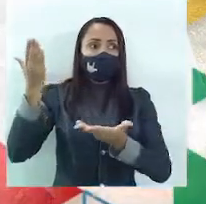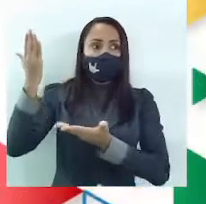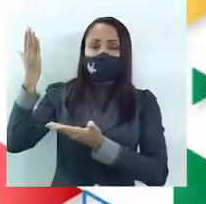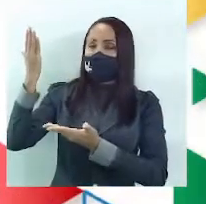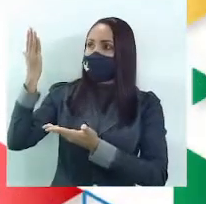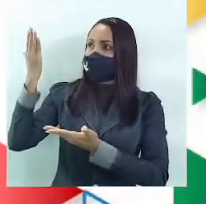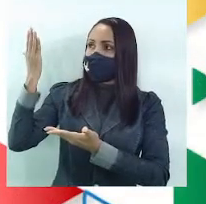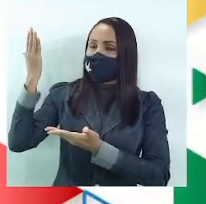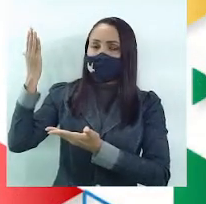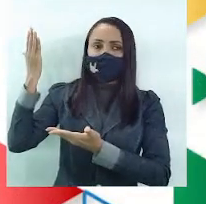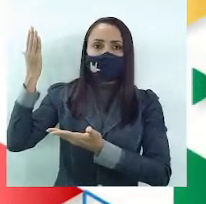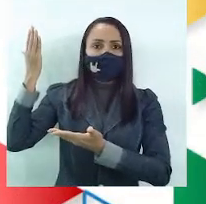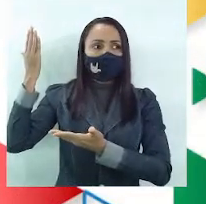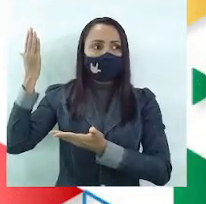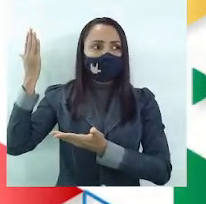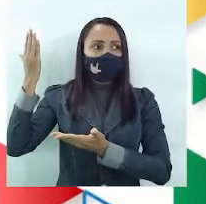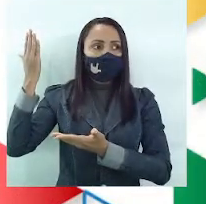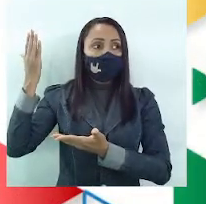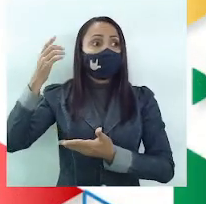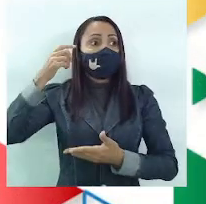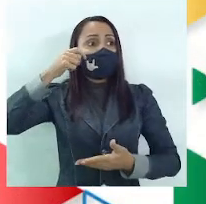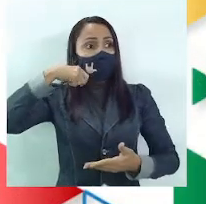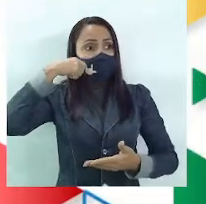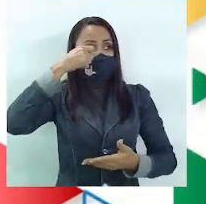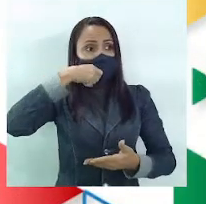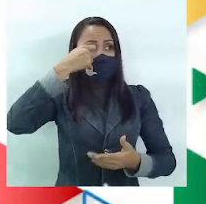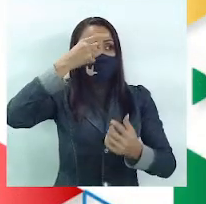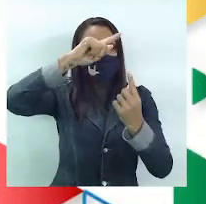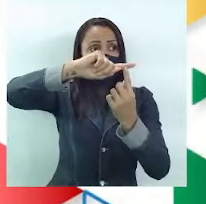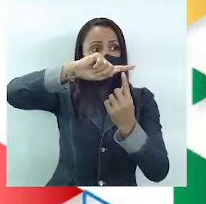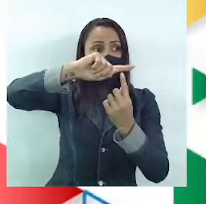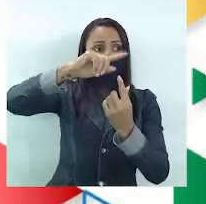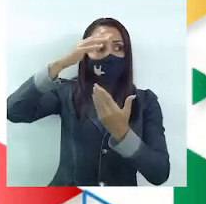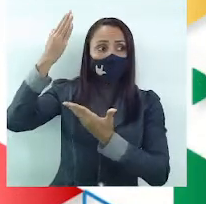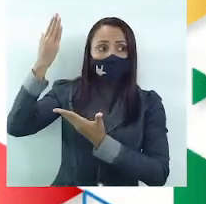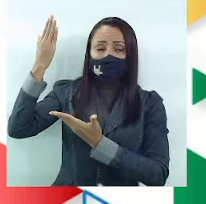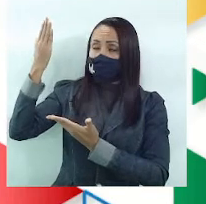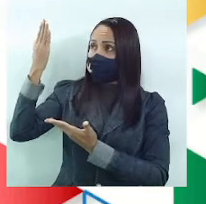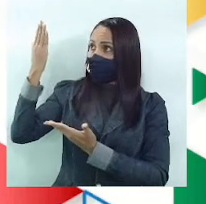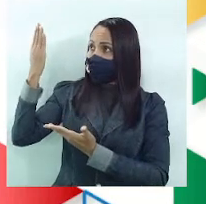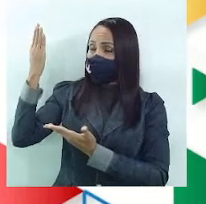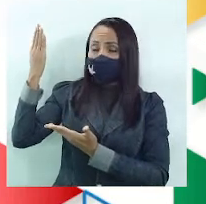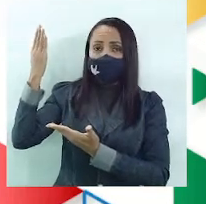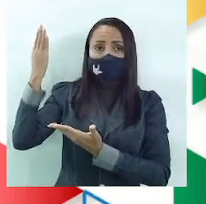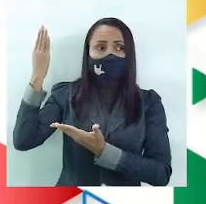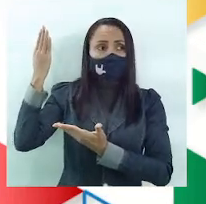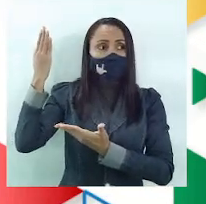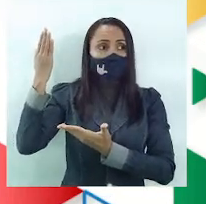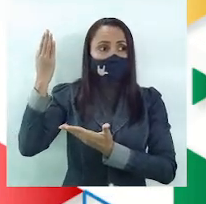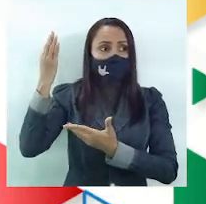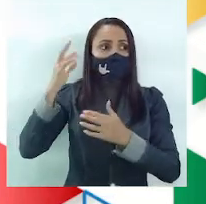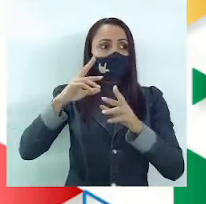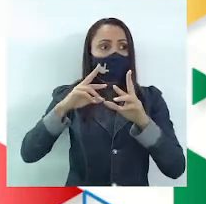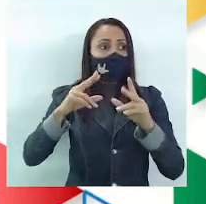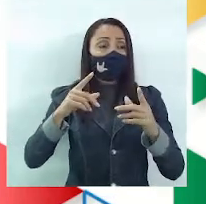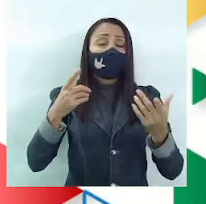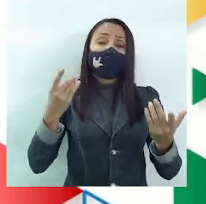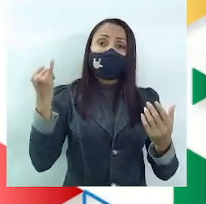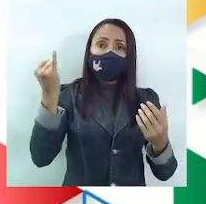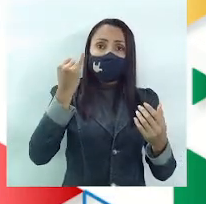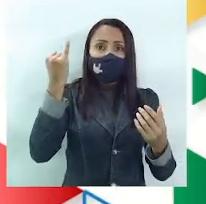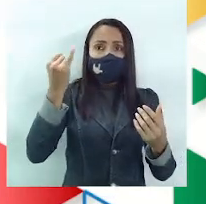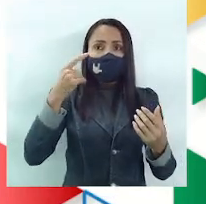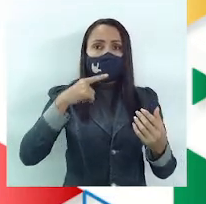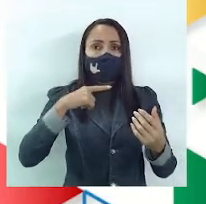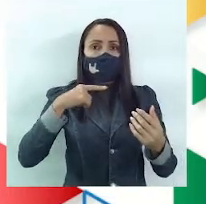como o senhor falou, né? As escovas, nós temos aí no caso alguns tipos de escovas diferentes, né? Mas o importante é que tenha